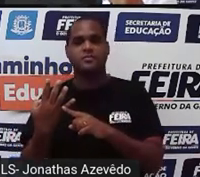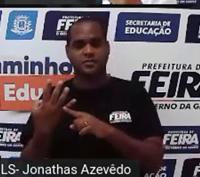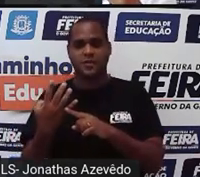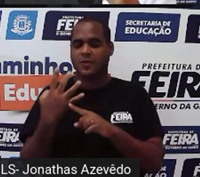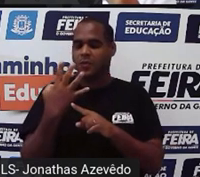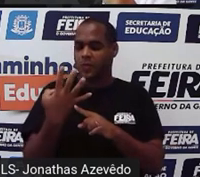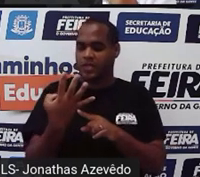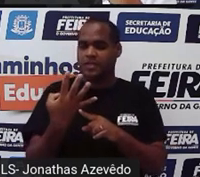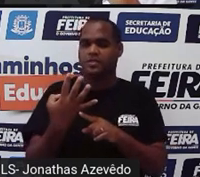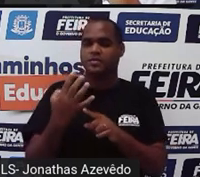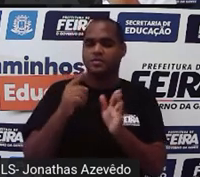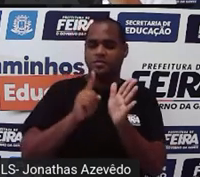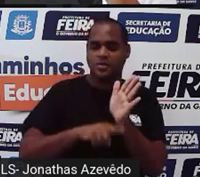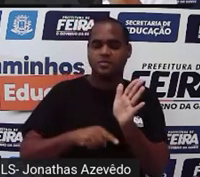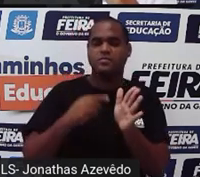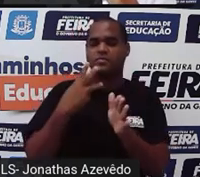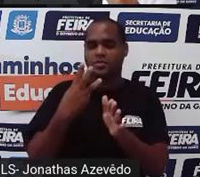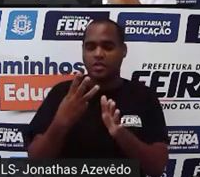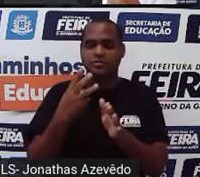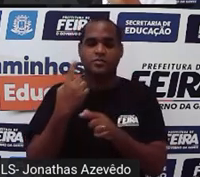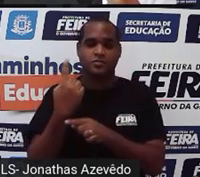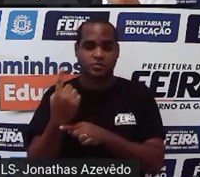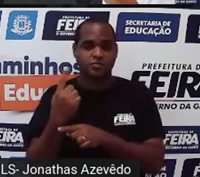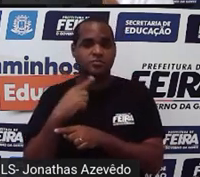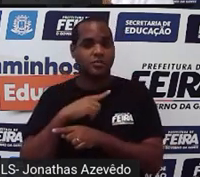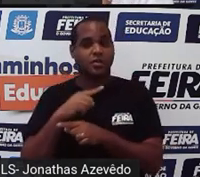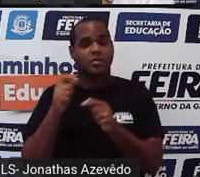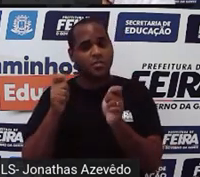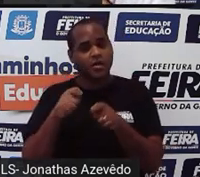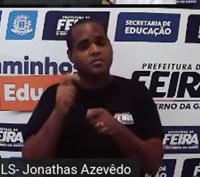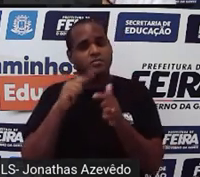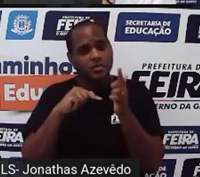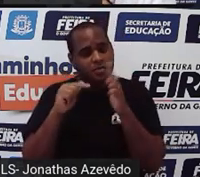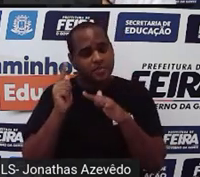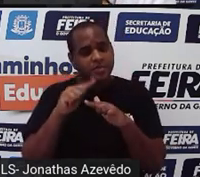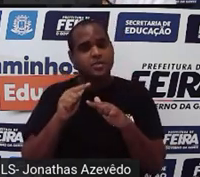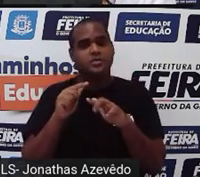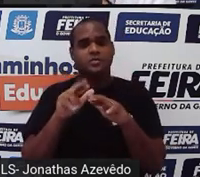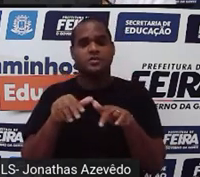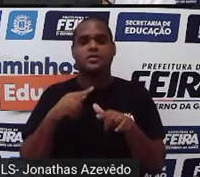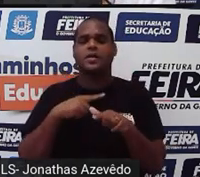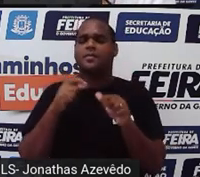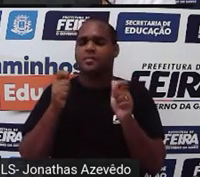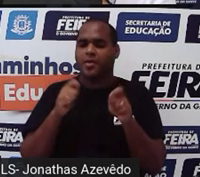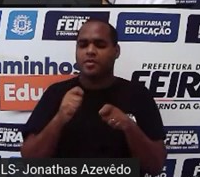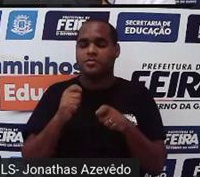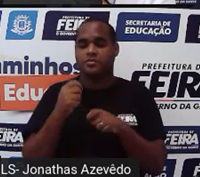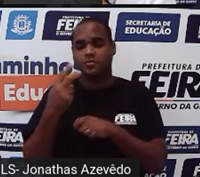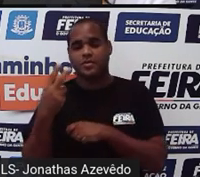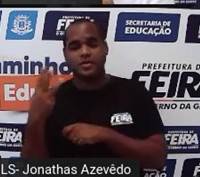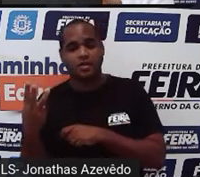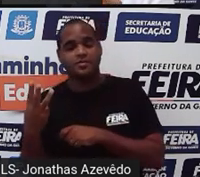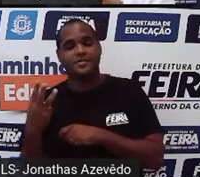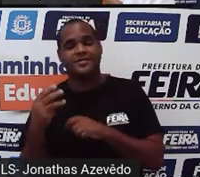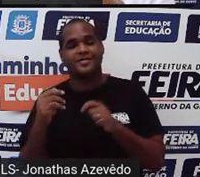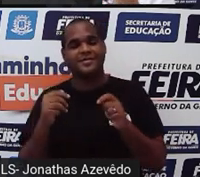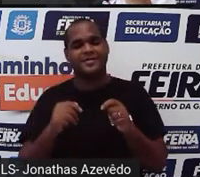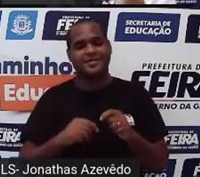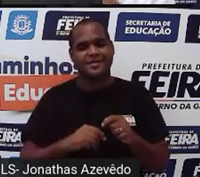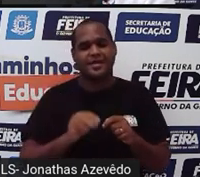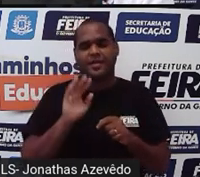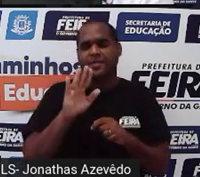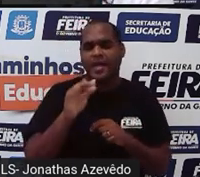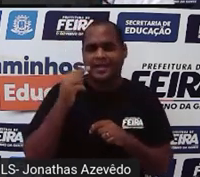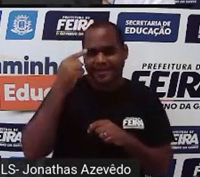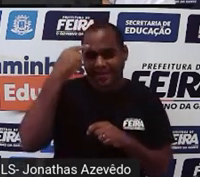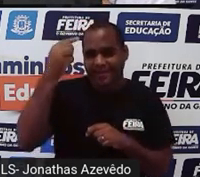244 - 31 funcionou por isso que dá dois três Tá bom mas